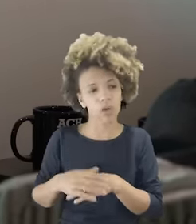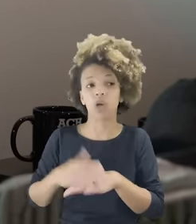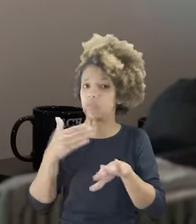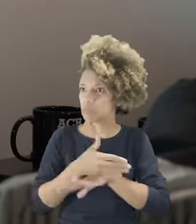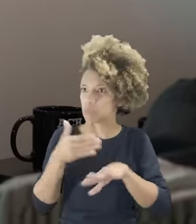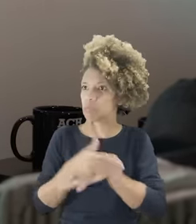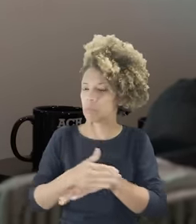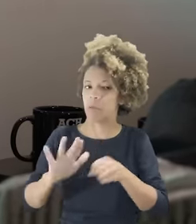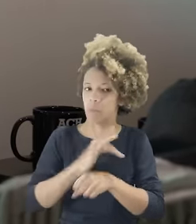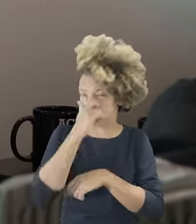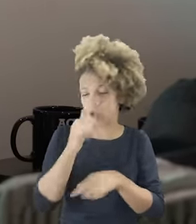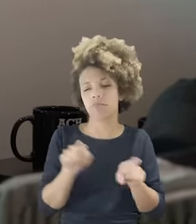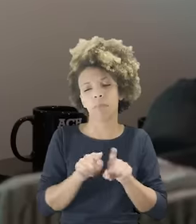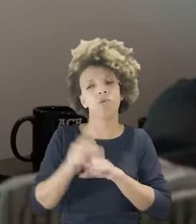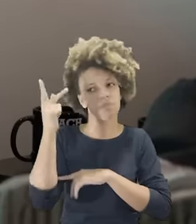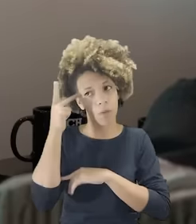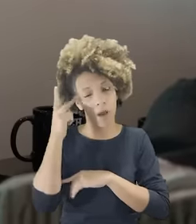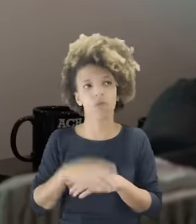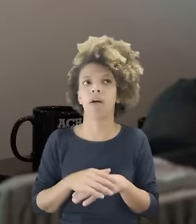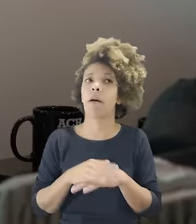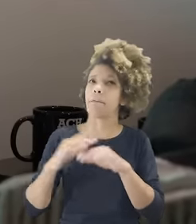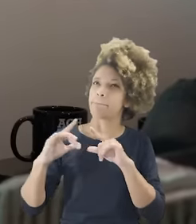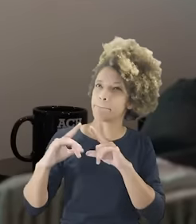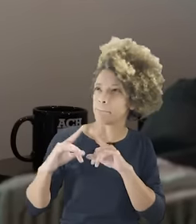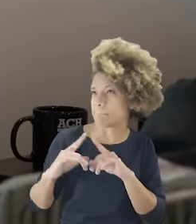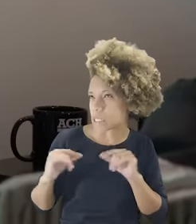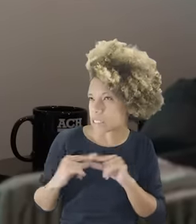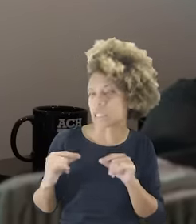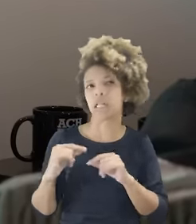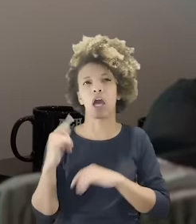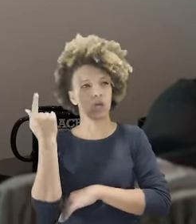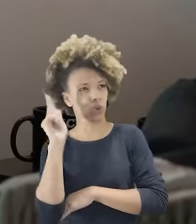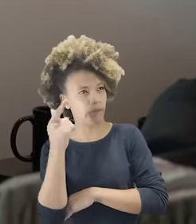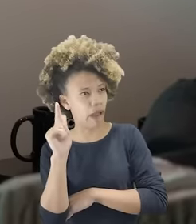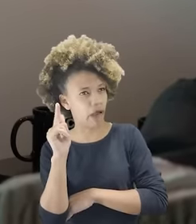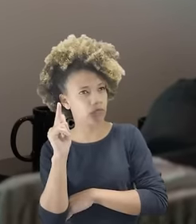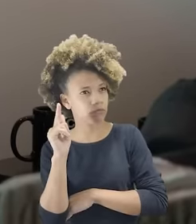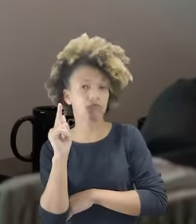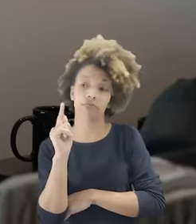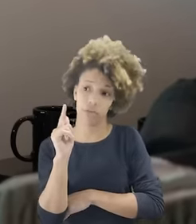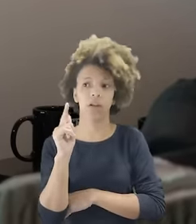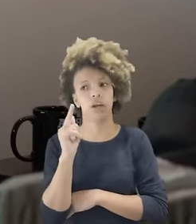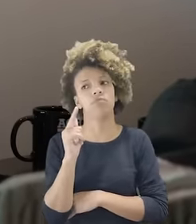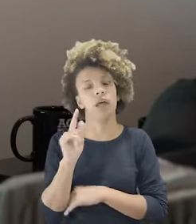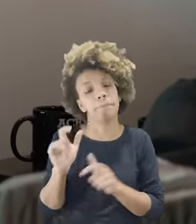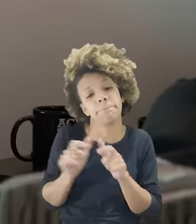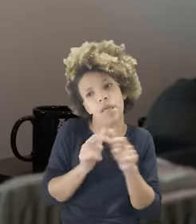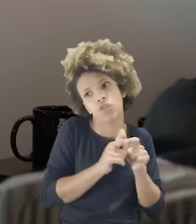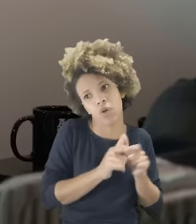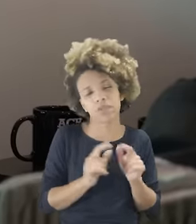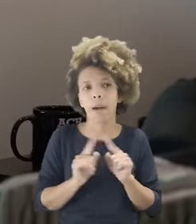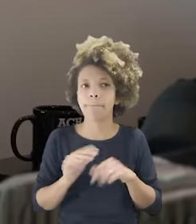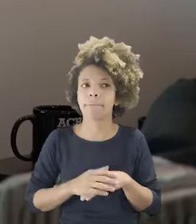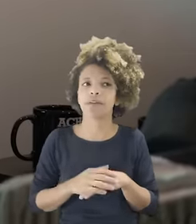super boa todas as sessões estão indo bem em São Paulo vindo super bem Brasília Goiás e aí já tem que ir pra lugares